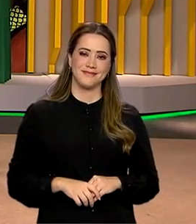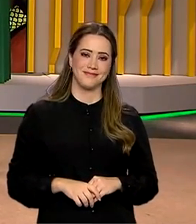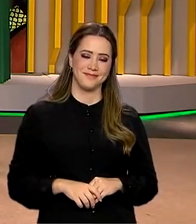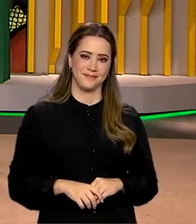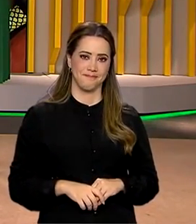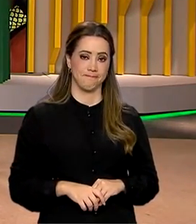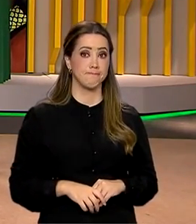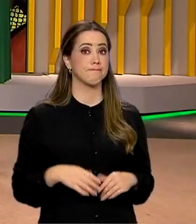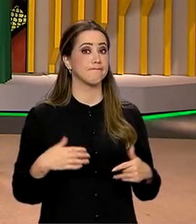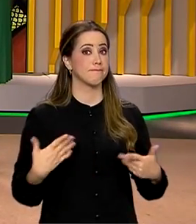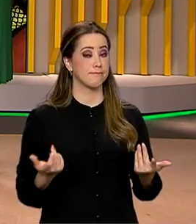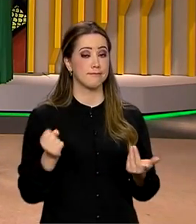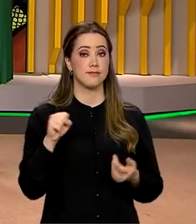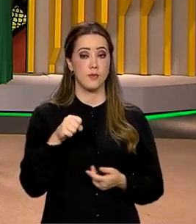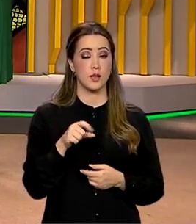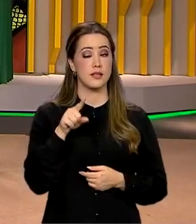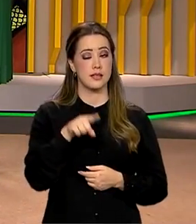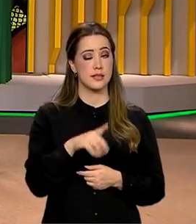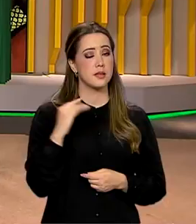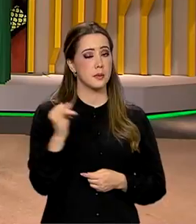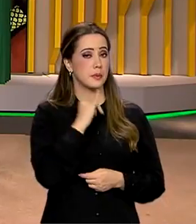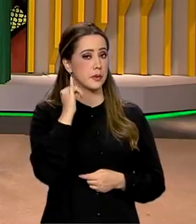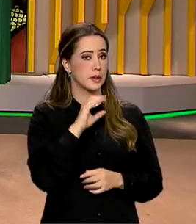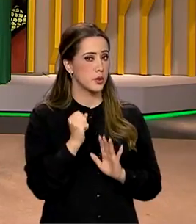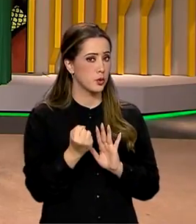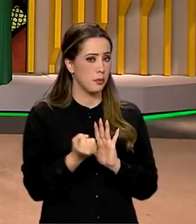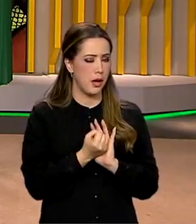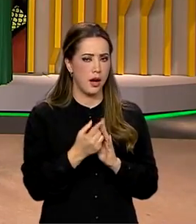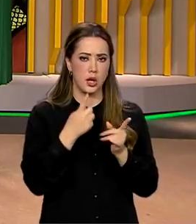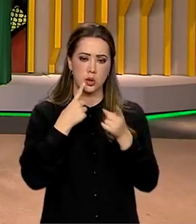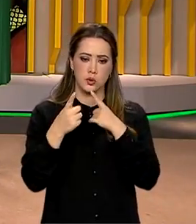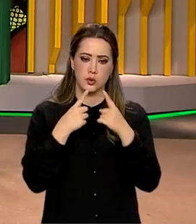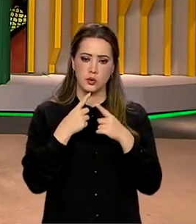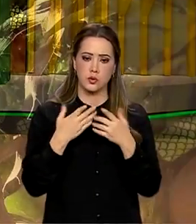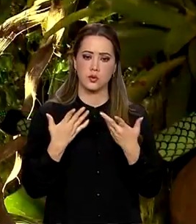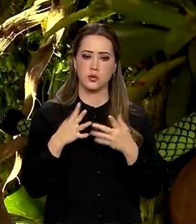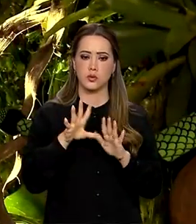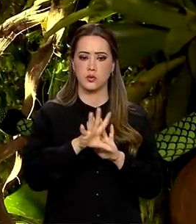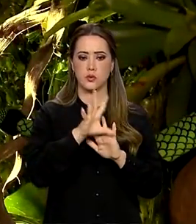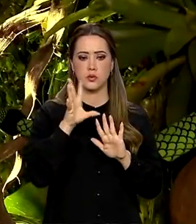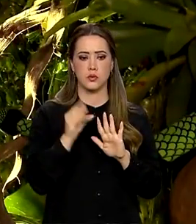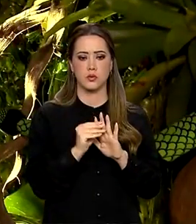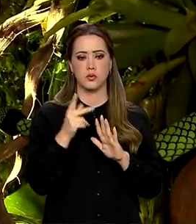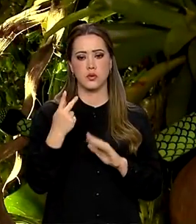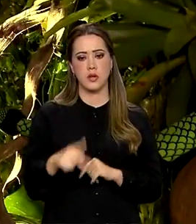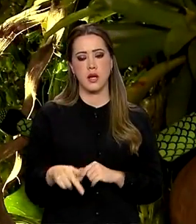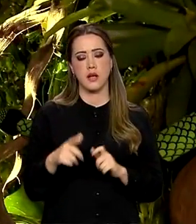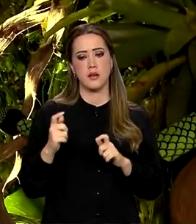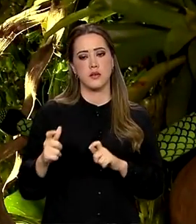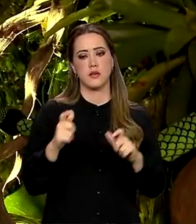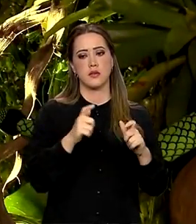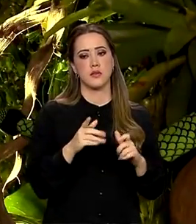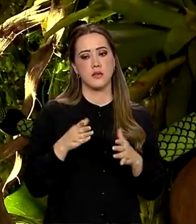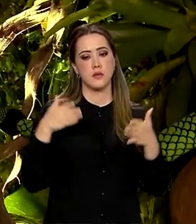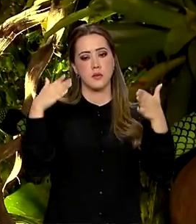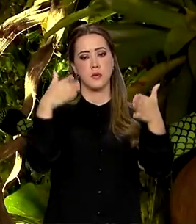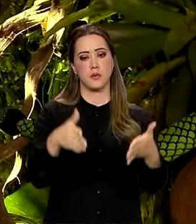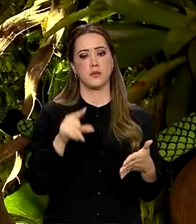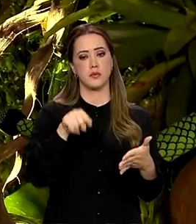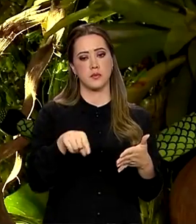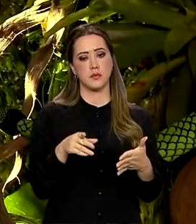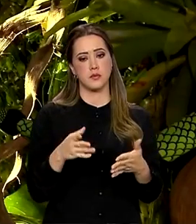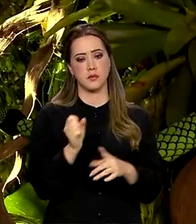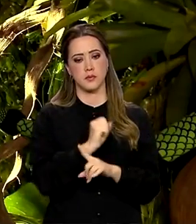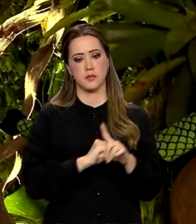Sim, Ana, essa é a grande marca aqui do Diálogos Amazônicos aqui em Belém, é a participação então